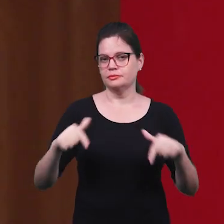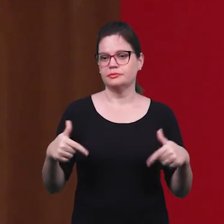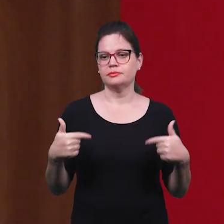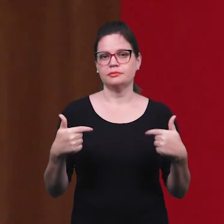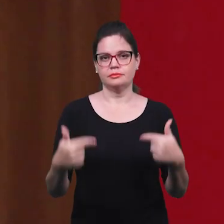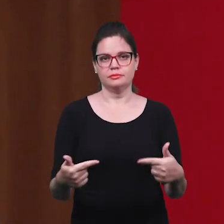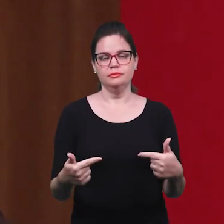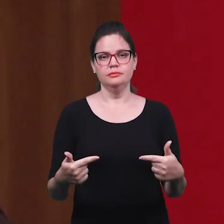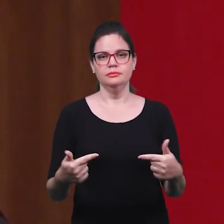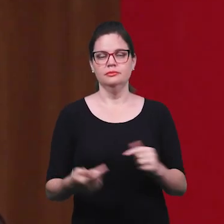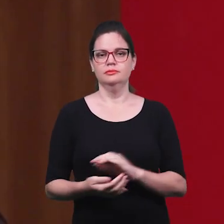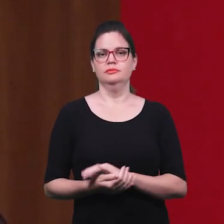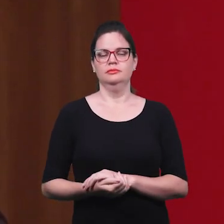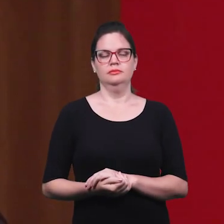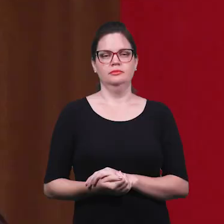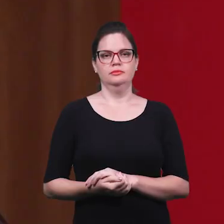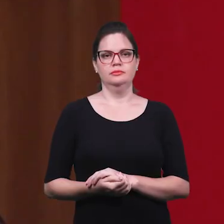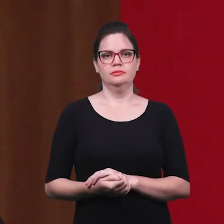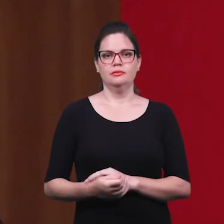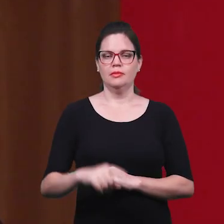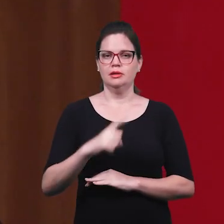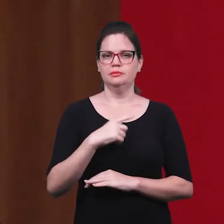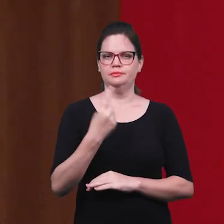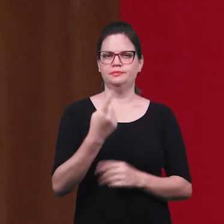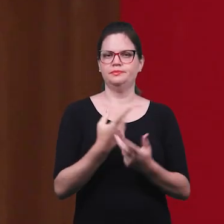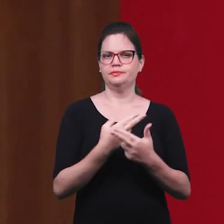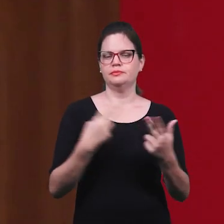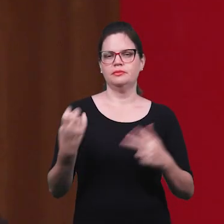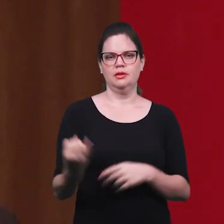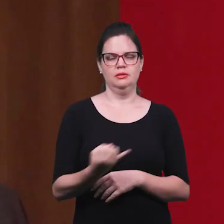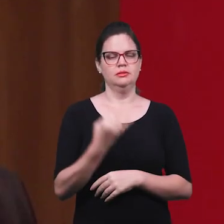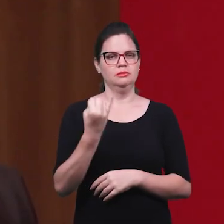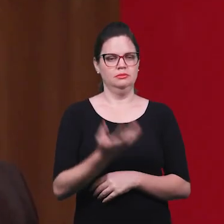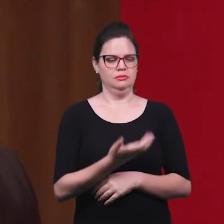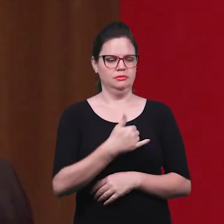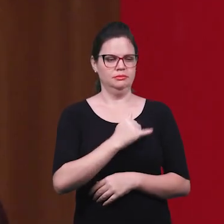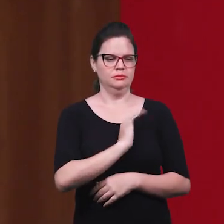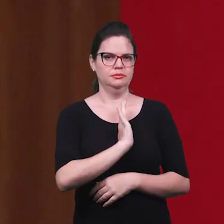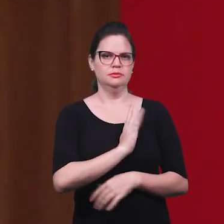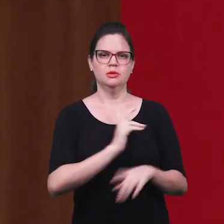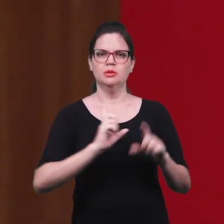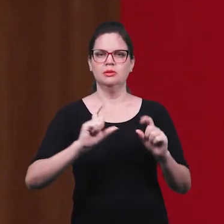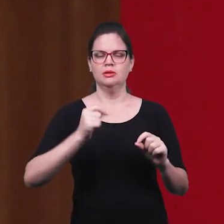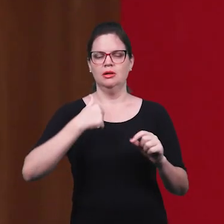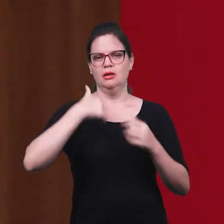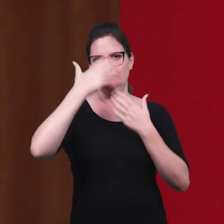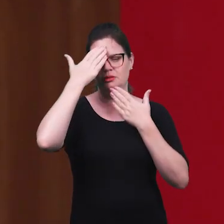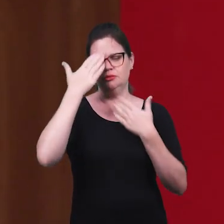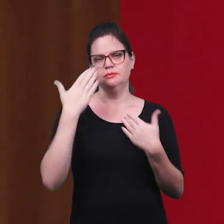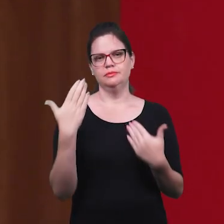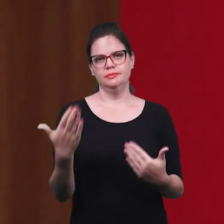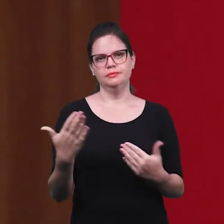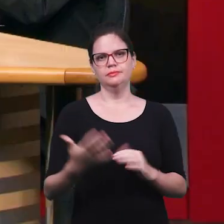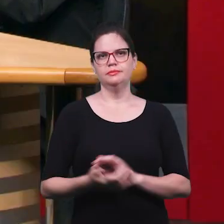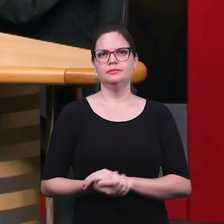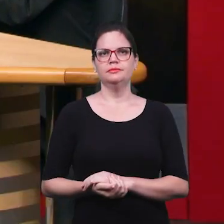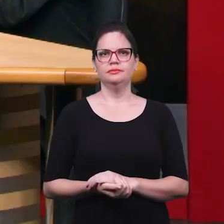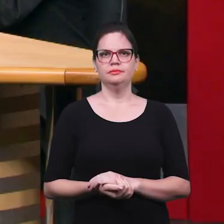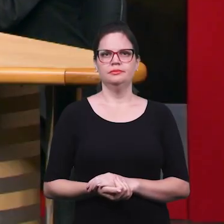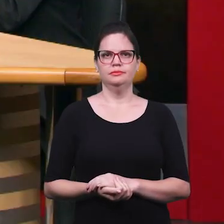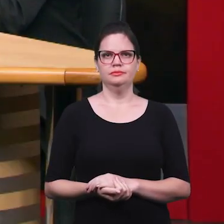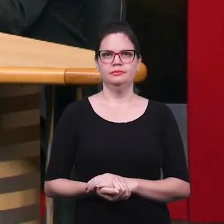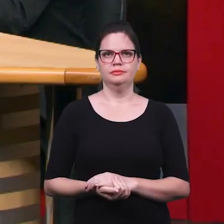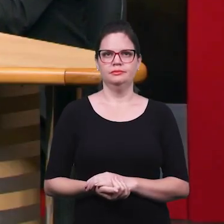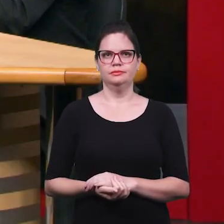há algo muito importante que nasce nos nossos corações, né, pastor? Que é a gratidão. A gratidão. Essa